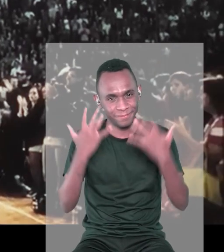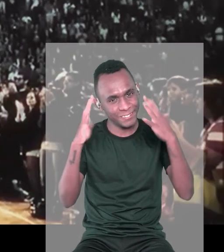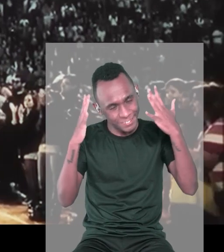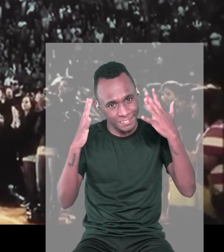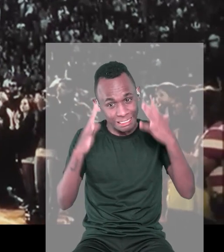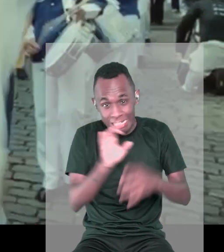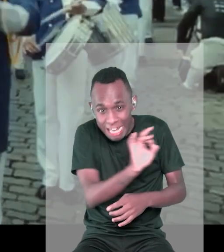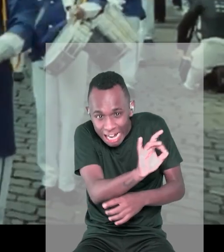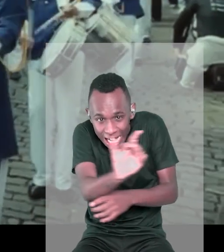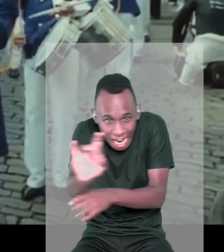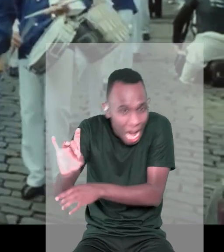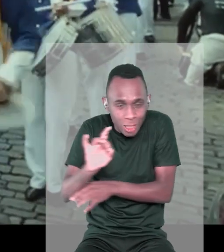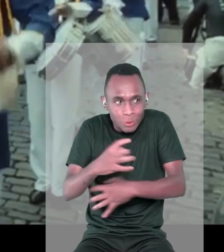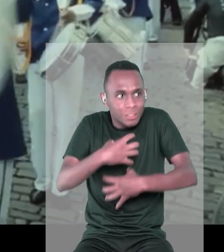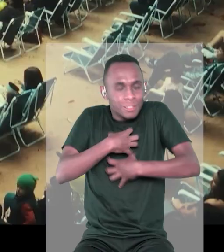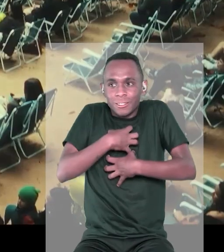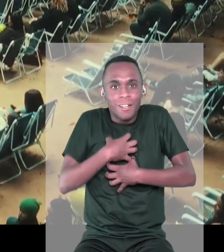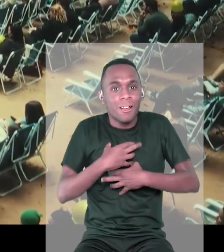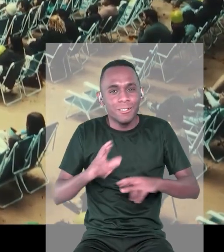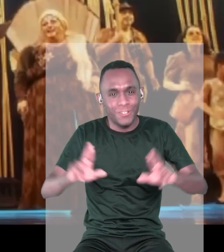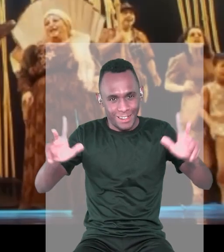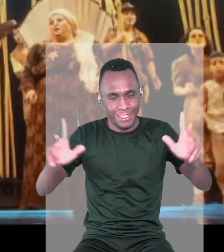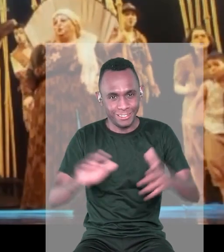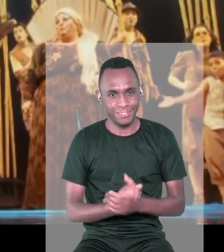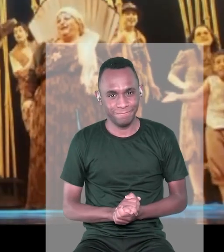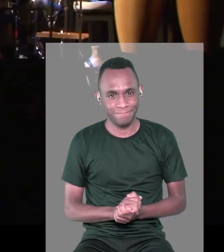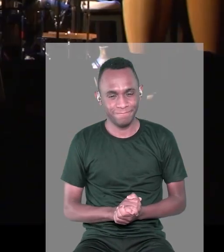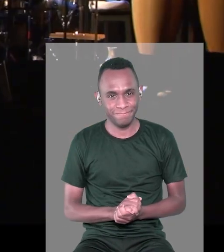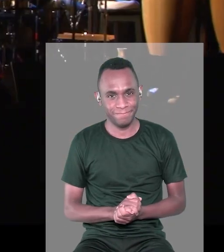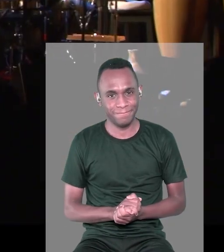que toca cada um de nós de um jeito diferente.